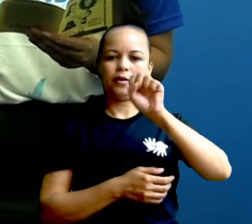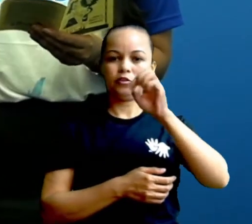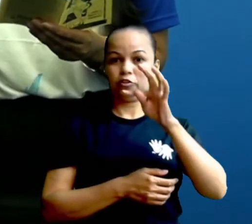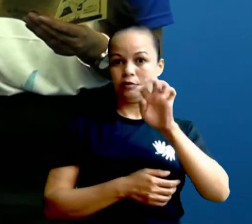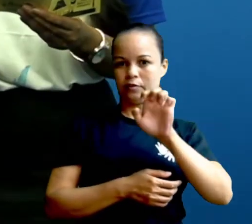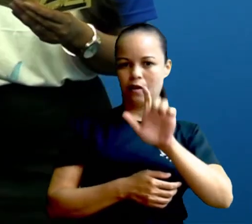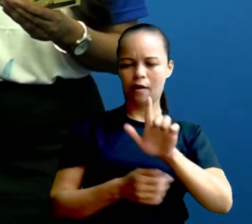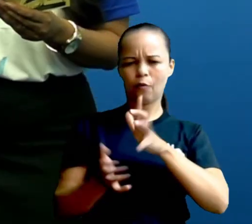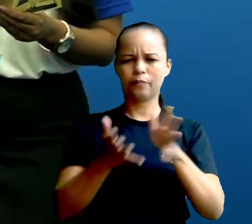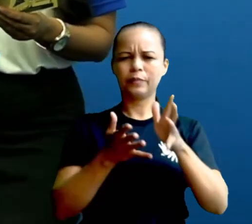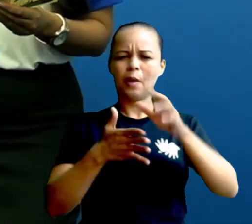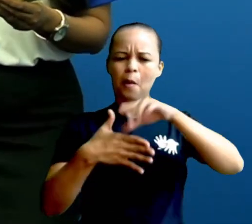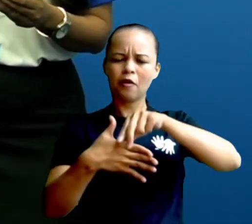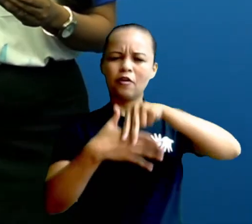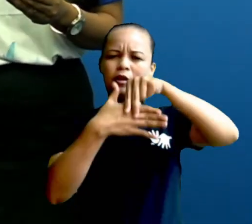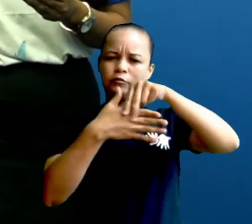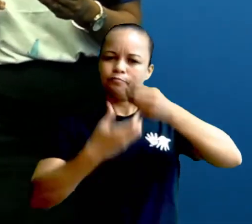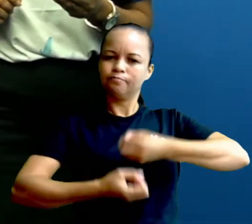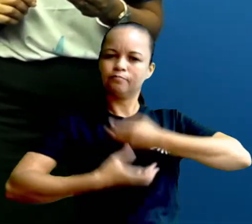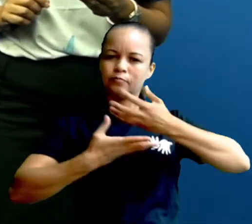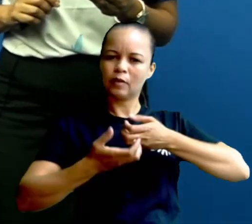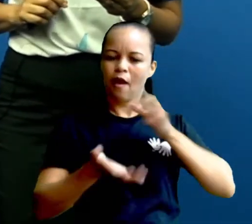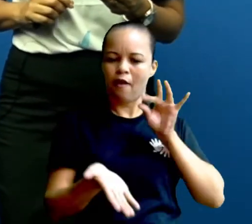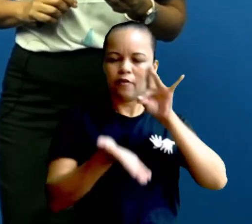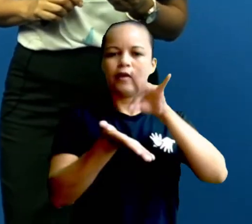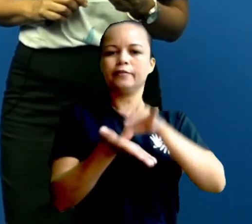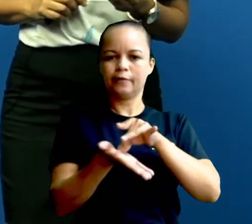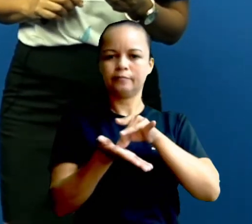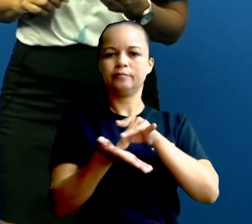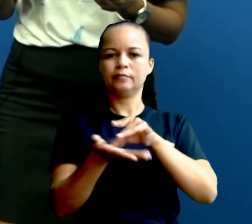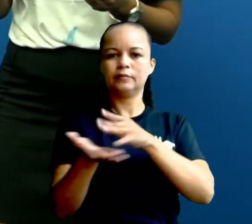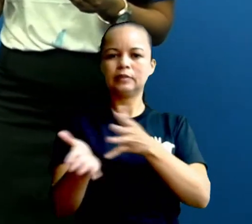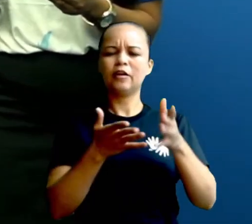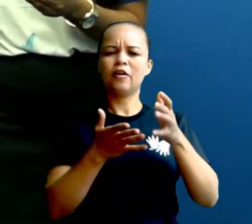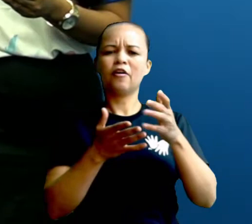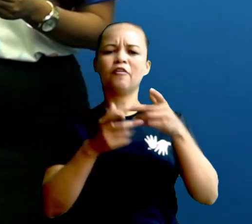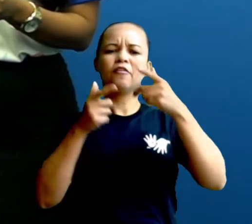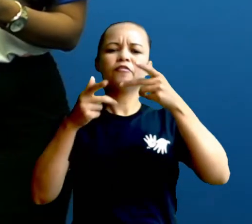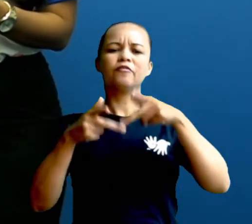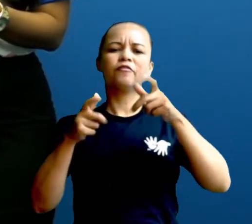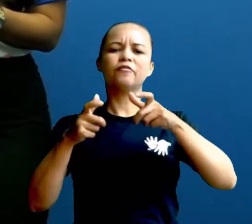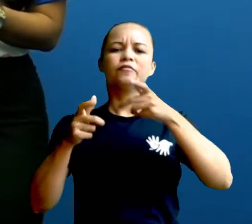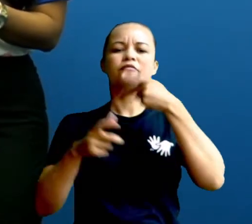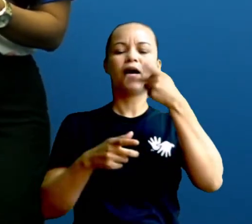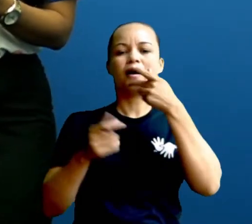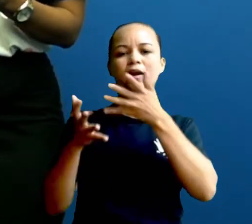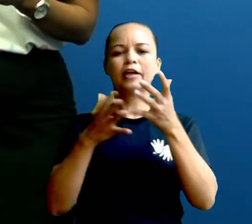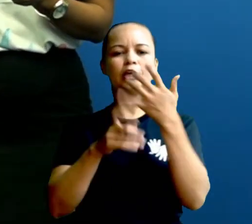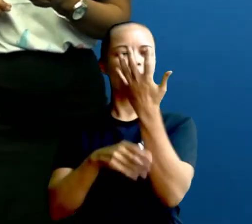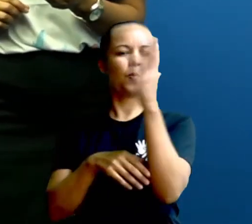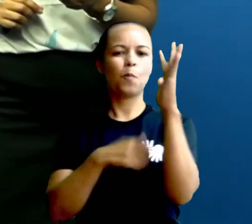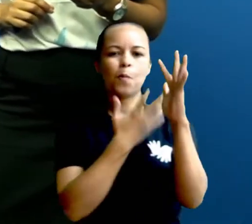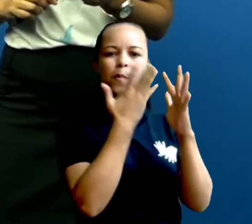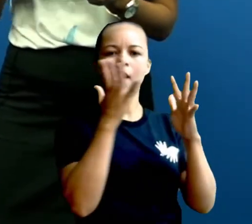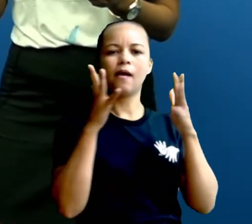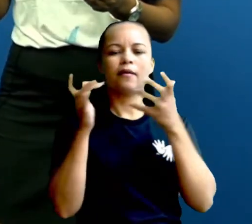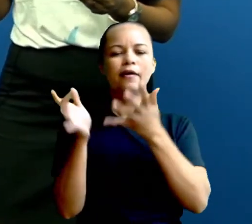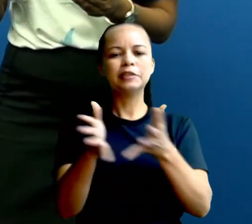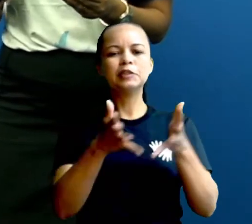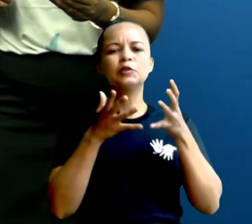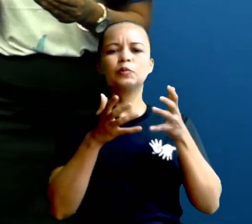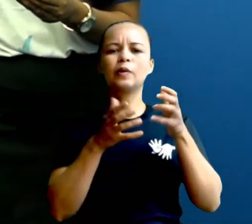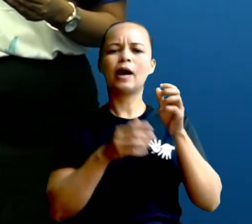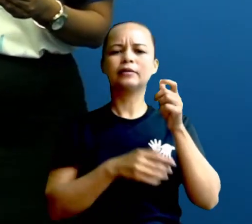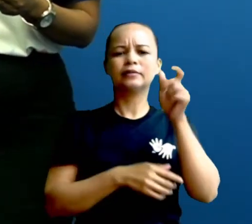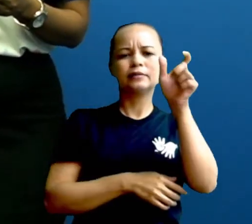Mas no verso do cordel, a verdade prevalece. Falam que no paraíso toda mãe nele padece. Mas